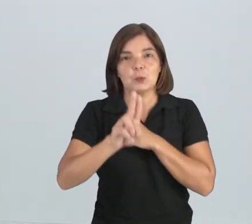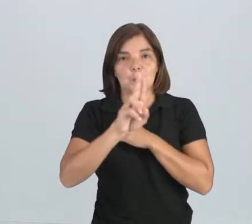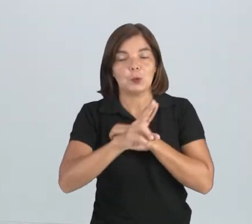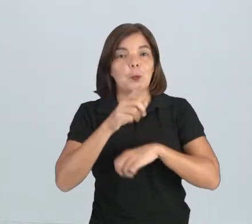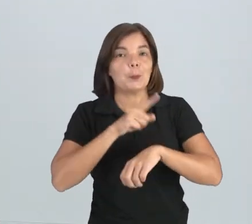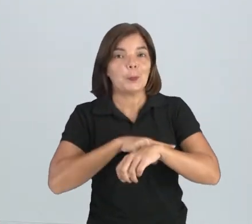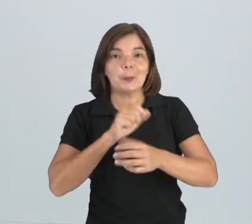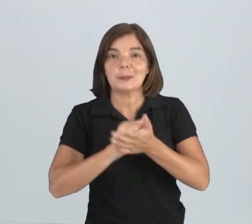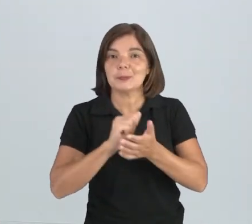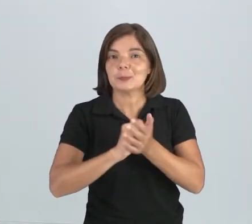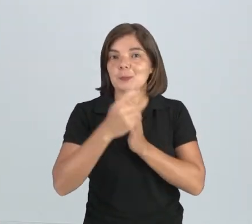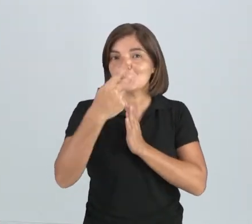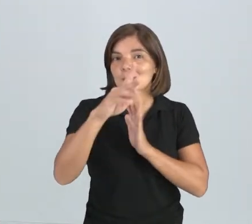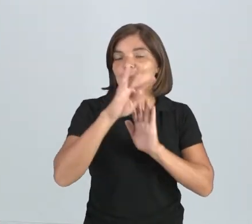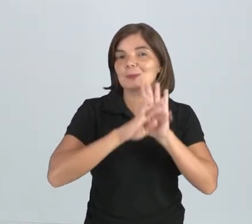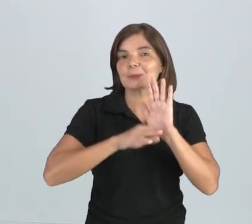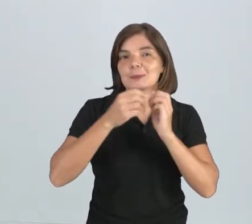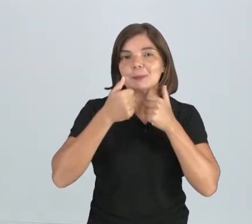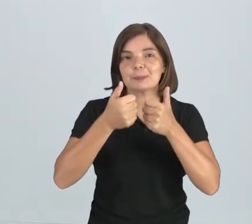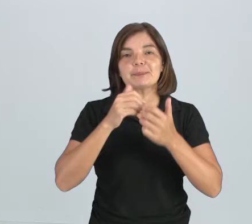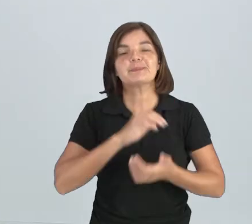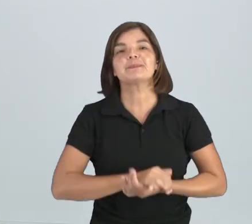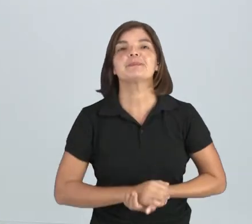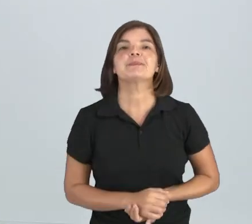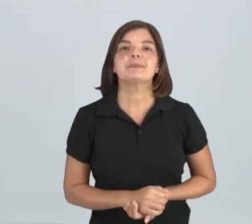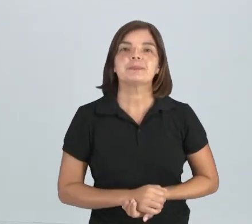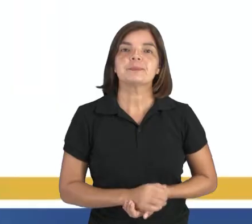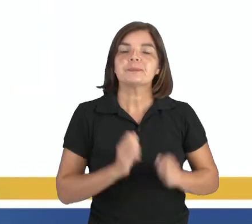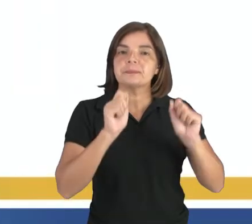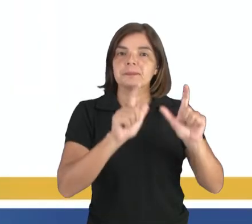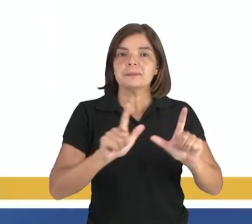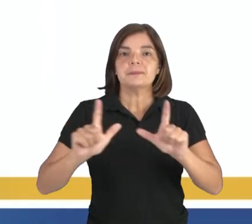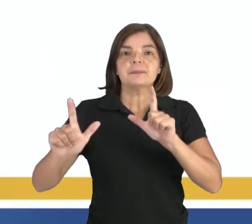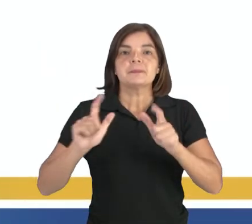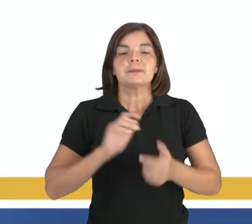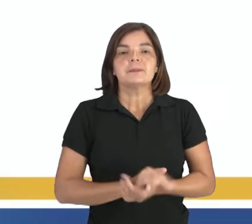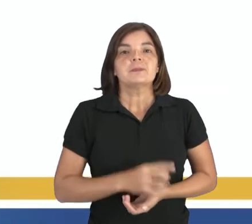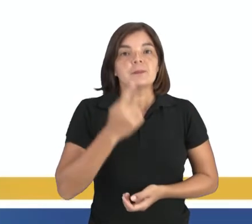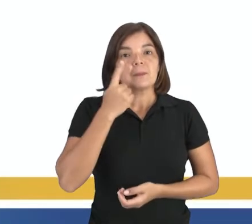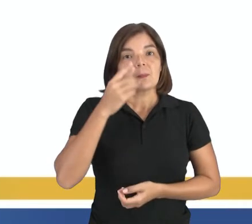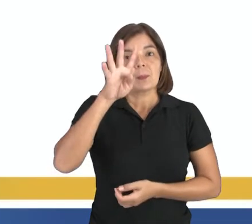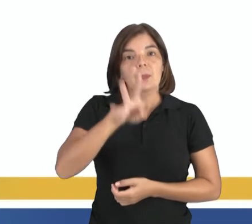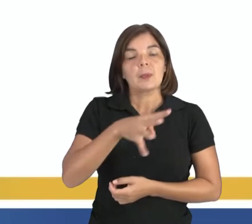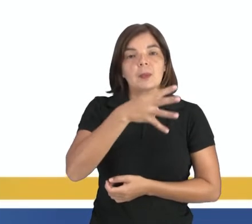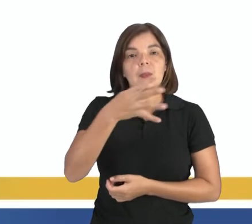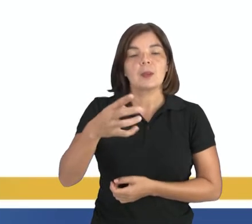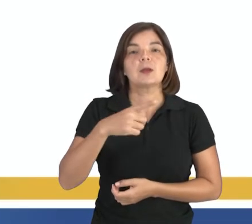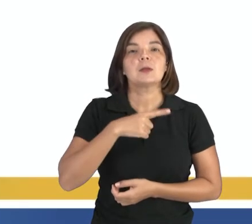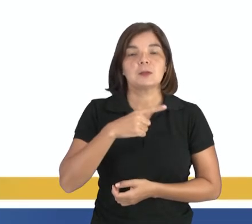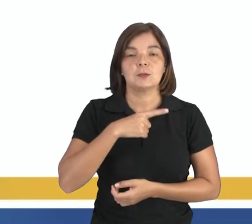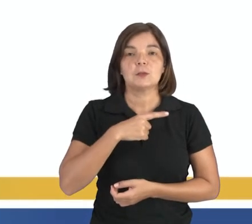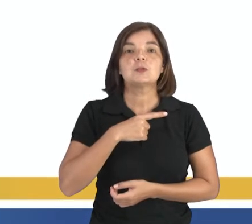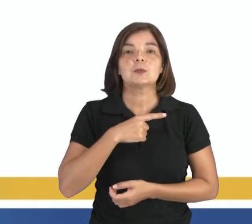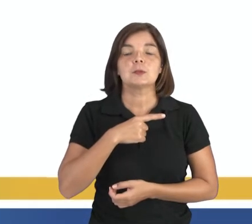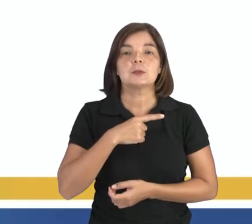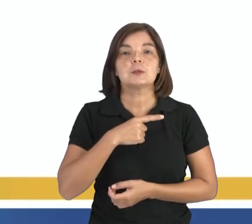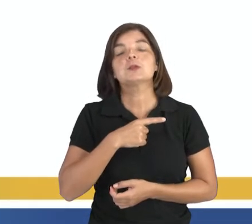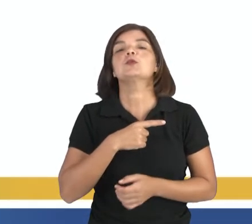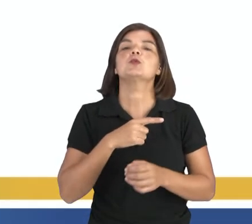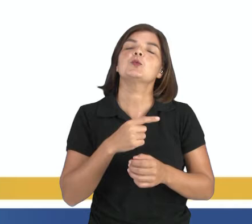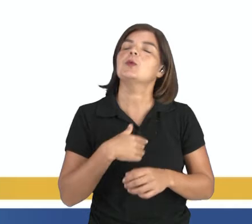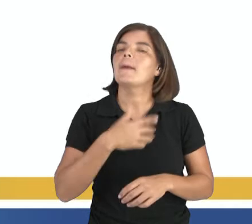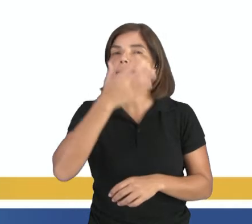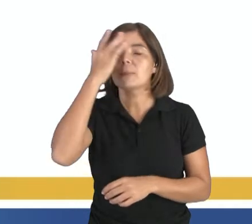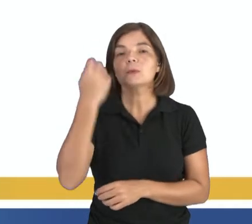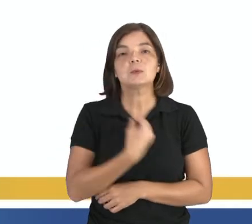no momento de escrever seu texto, tá bom? Olha aqui, observe aqui nesse quadro que ele foi retirado do guia do participante